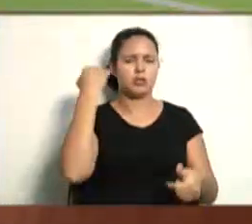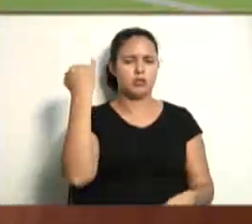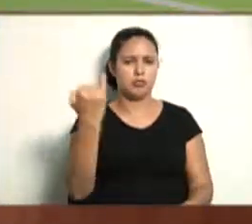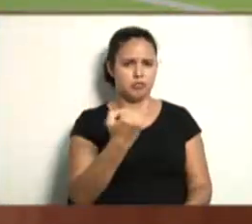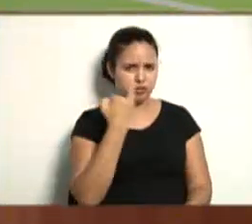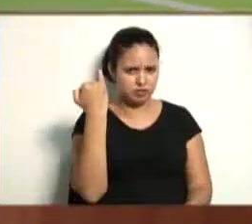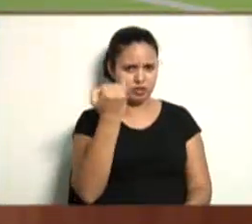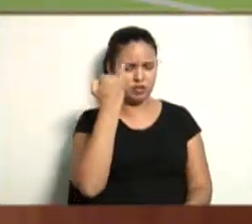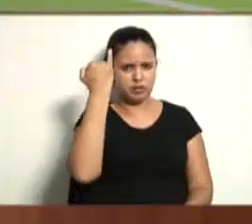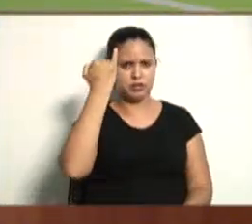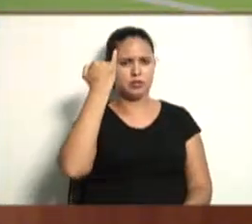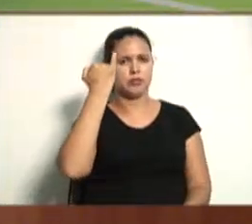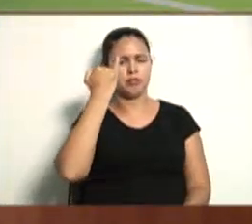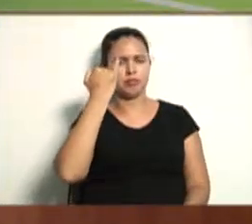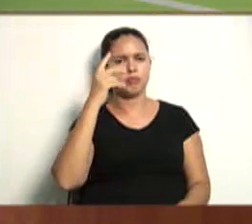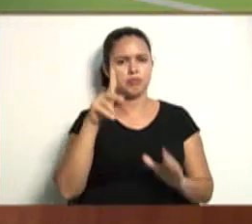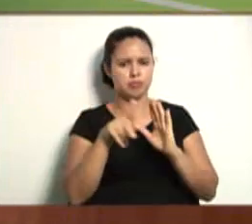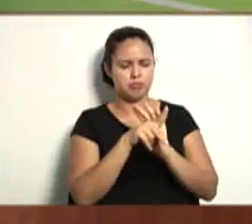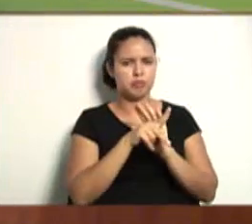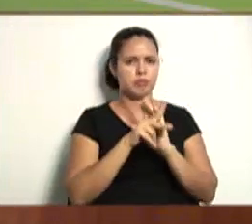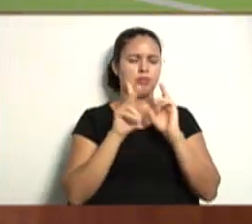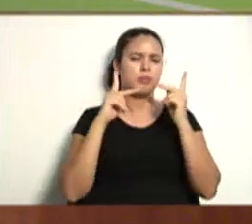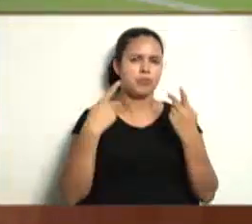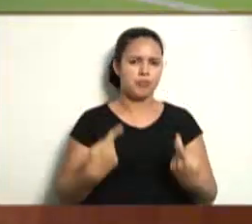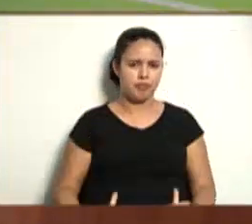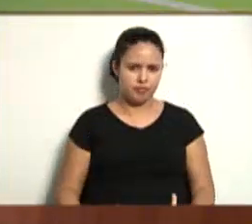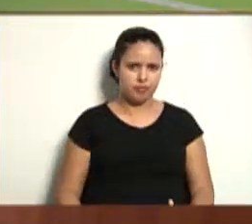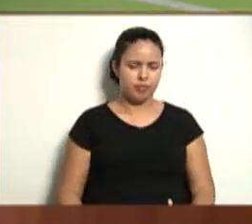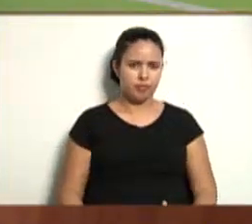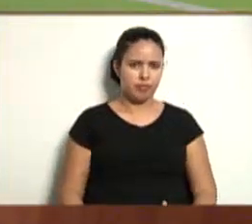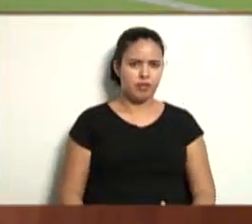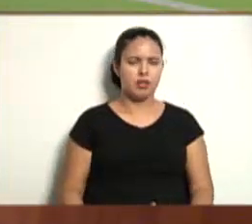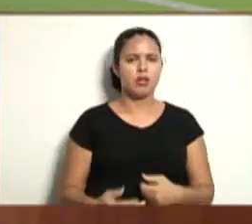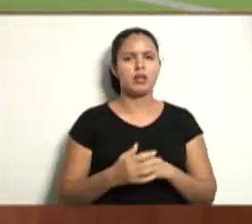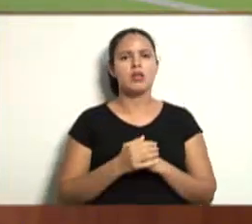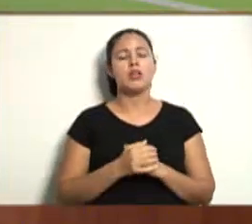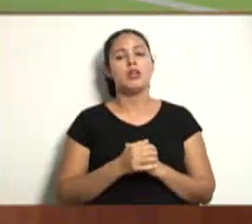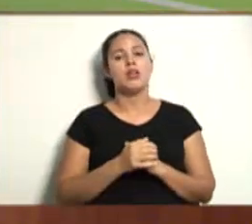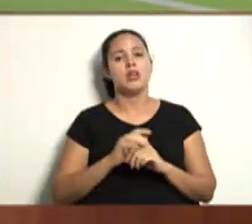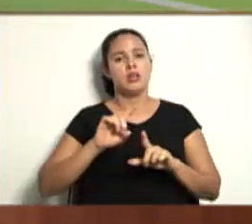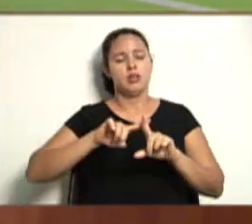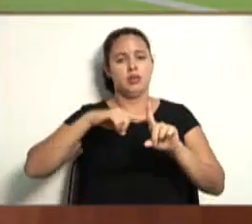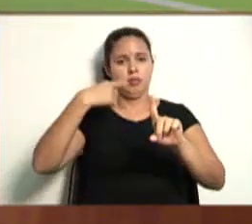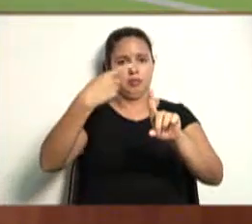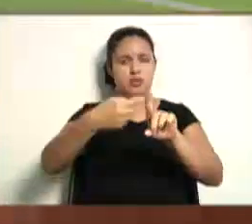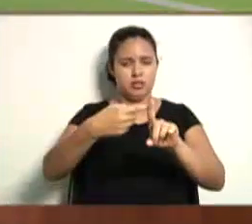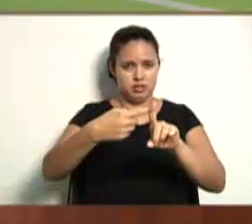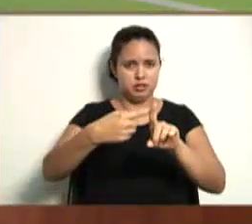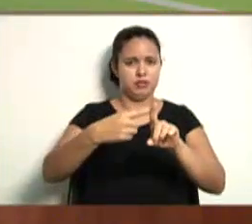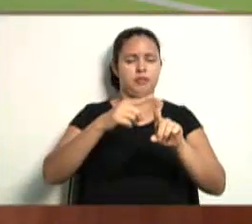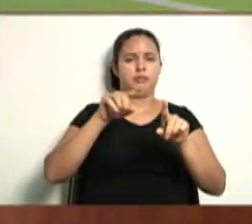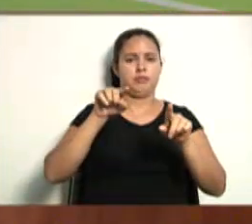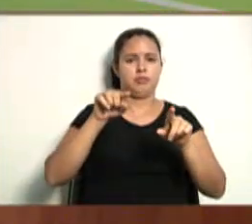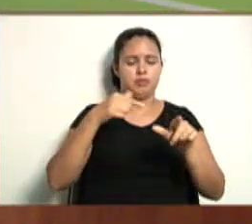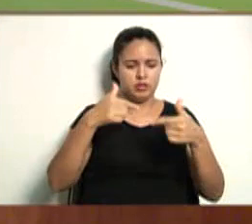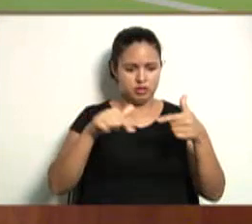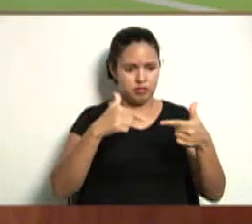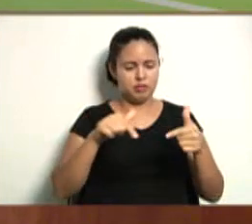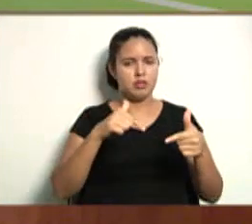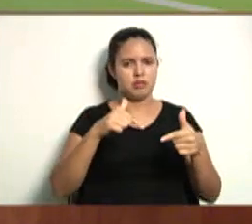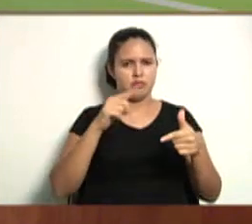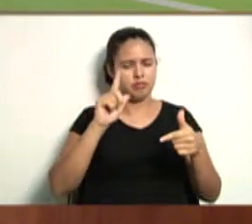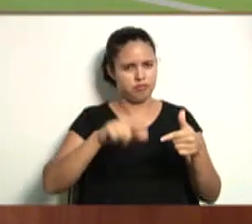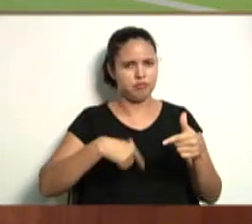Existe muita coisa importante no ser humano. Existe muita coisa, mas o trabalho é o mais importante.